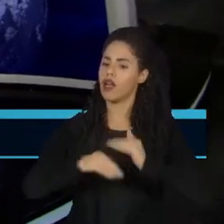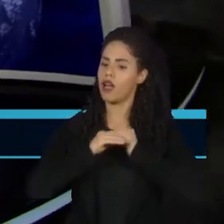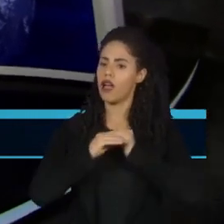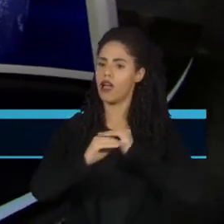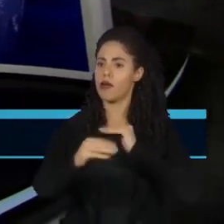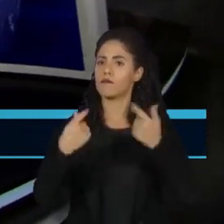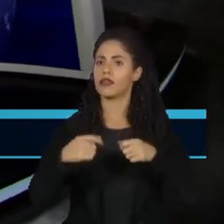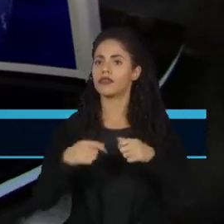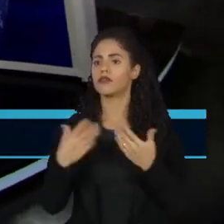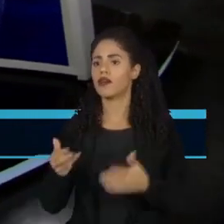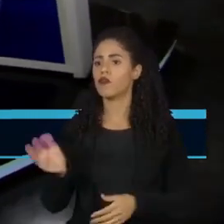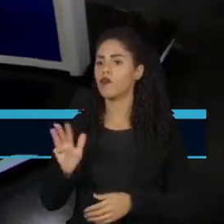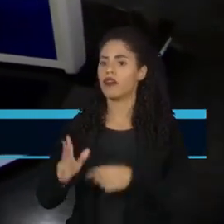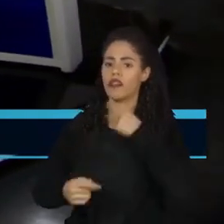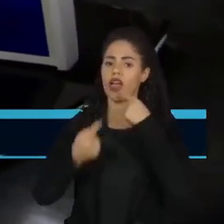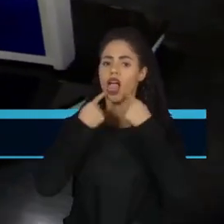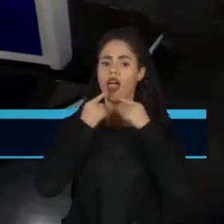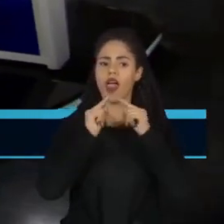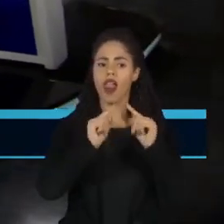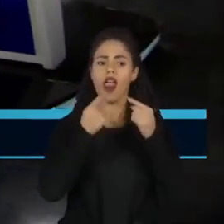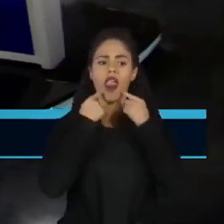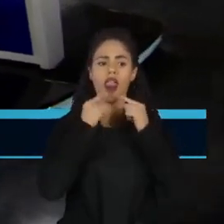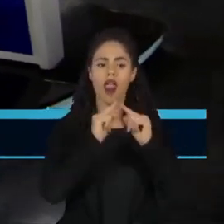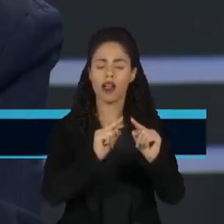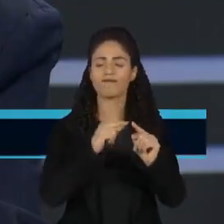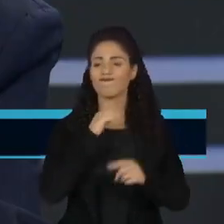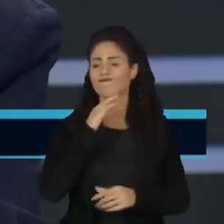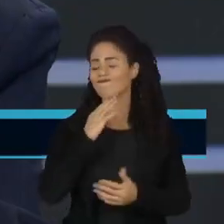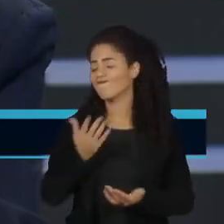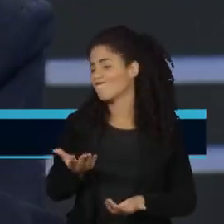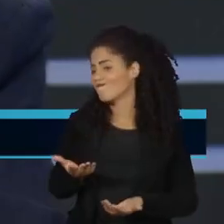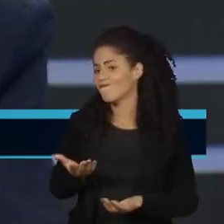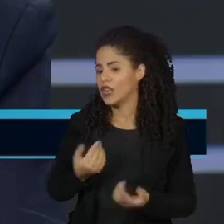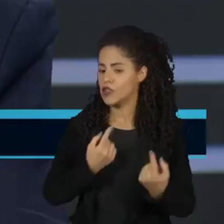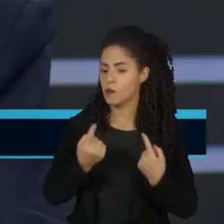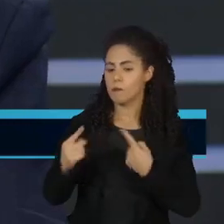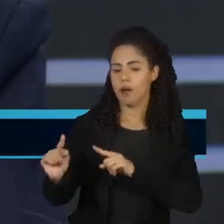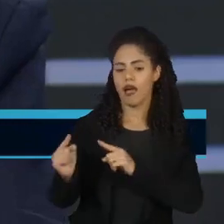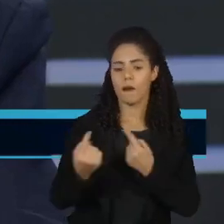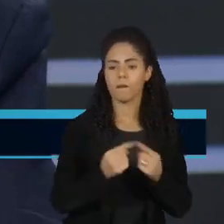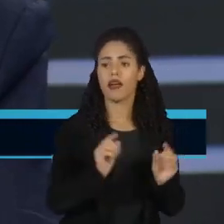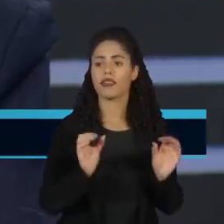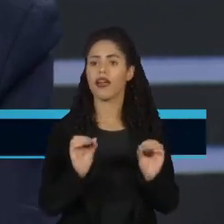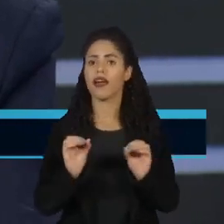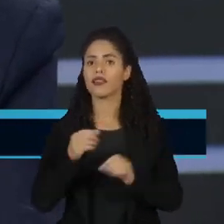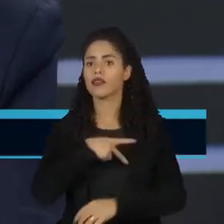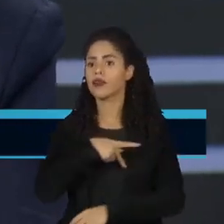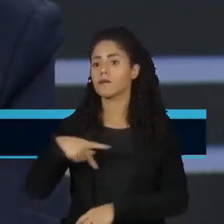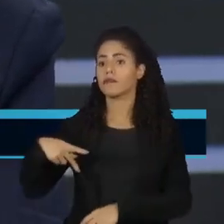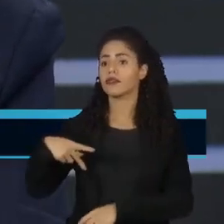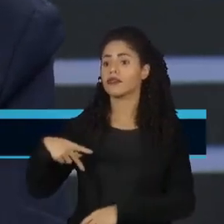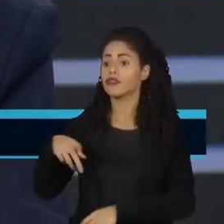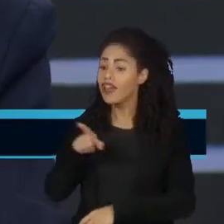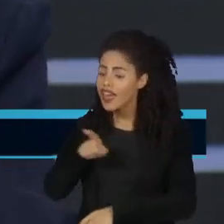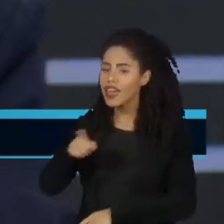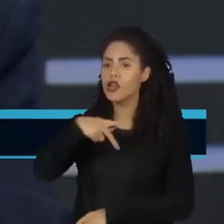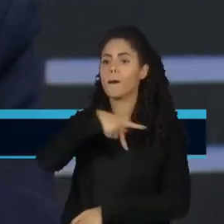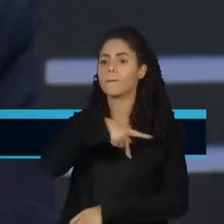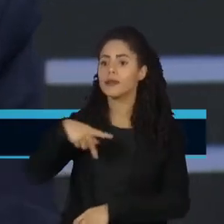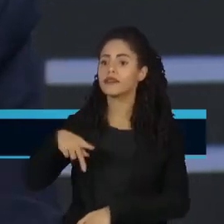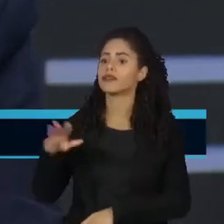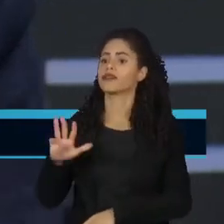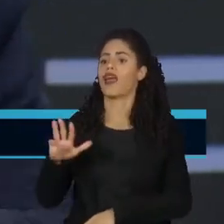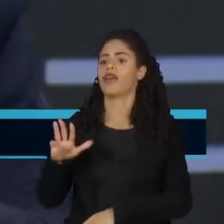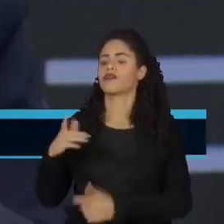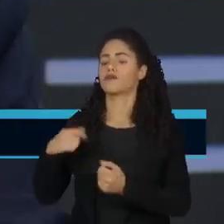ele joga a lenha na fogueira, ele faz o papel inverso. Ele não está na oposição e nem não é presidente, ele é presidente, tem de entender